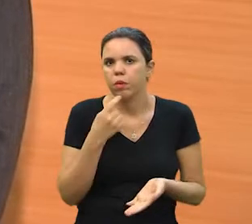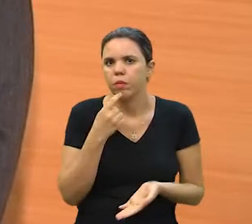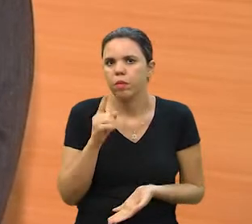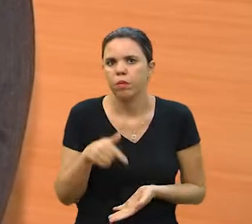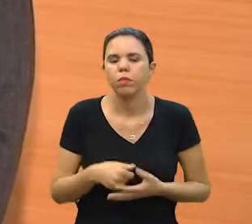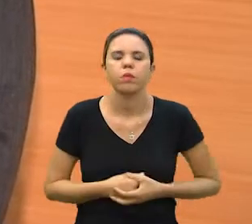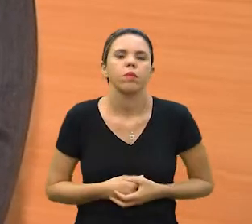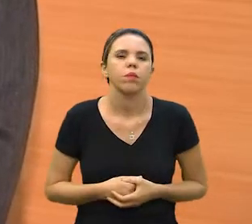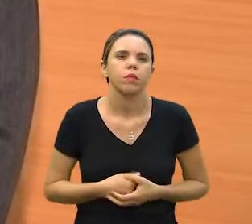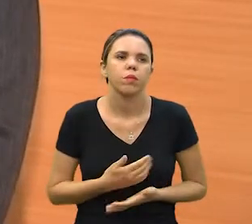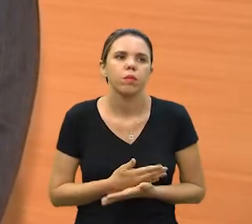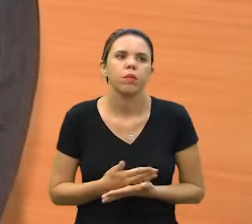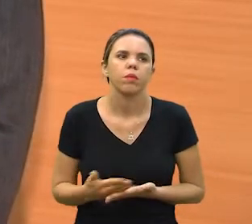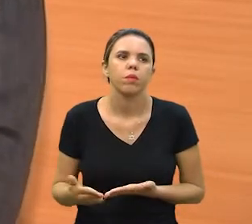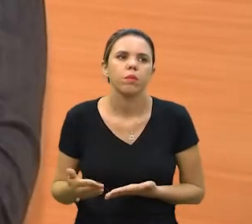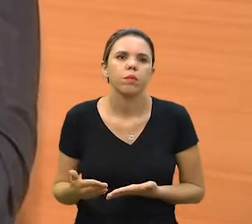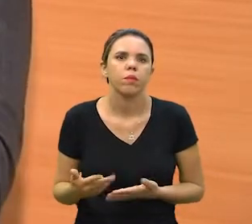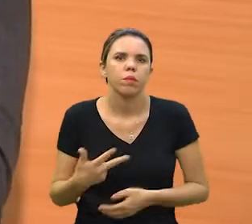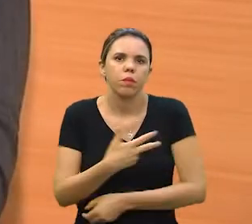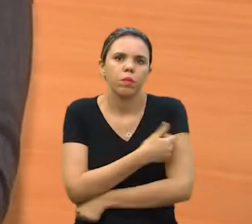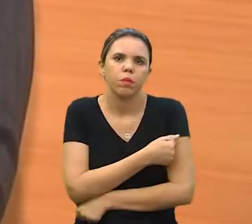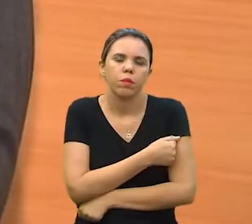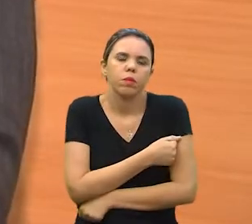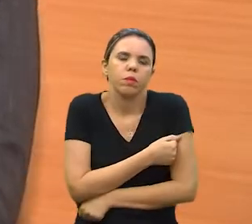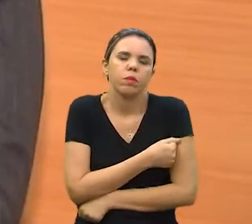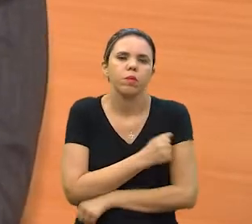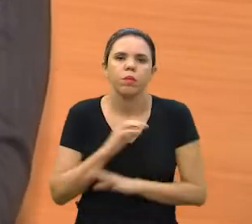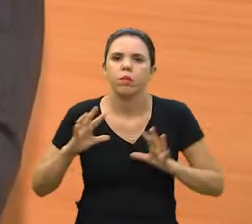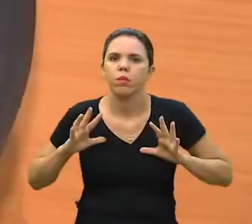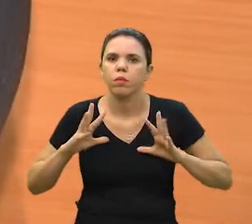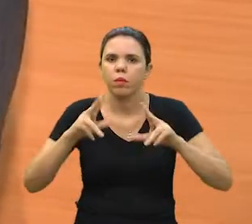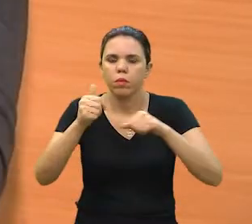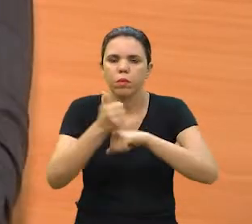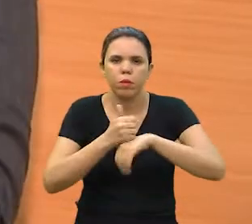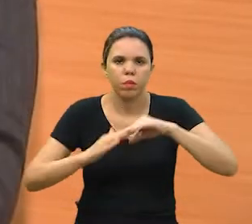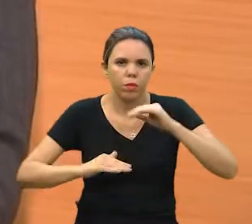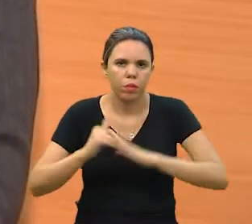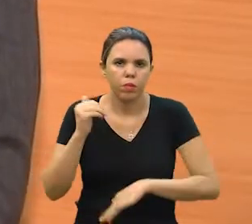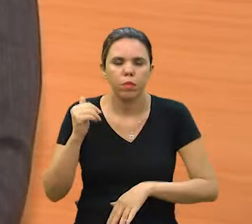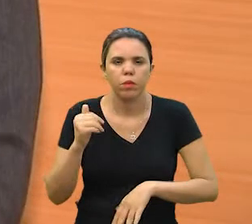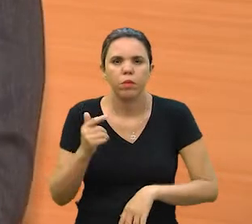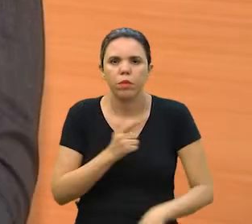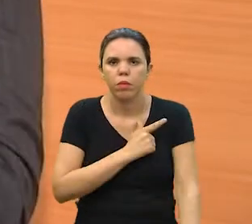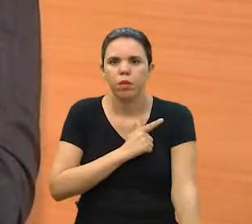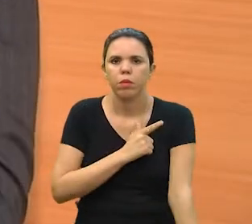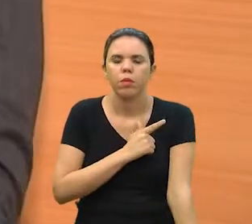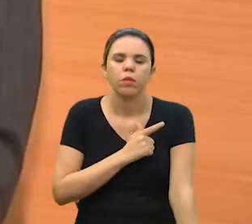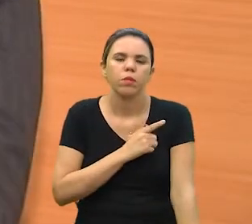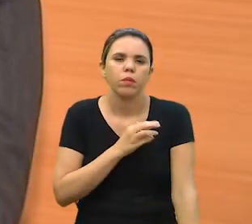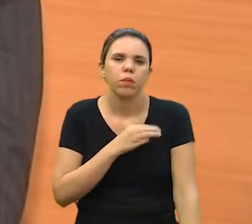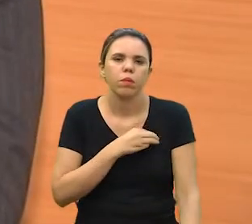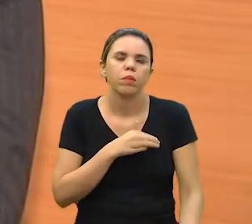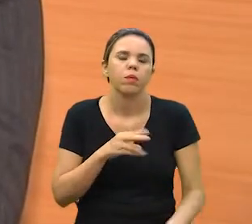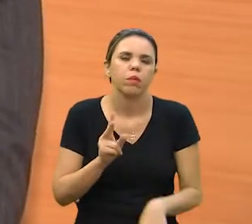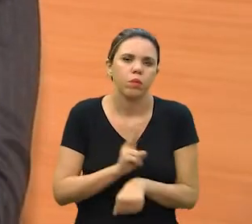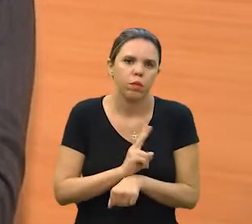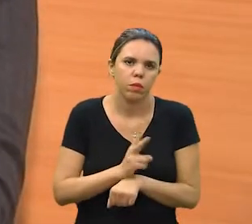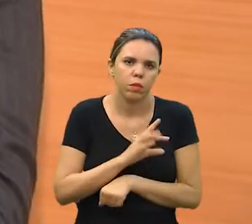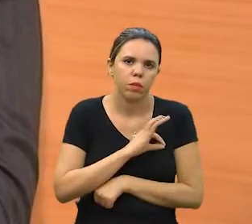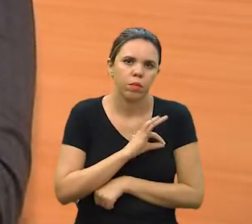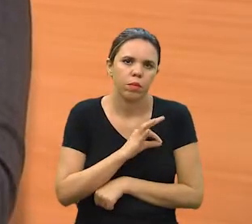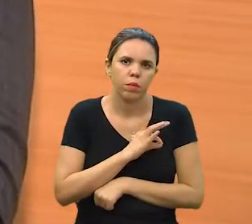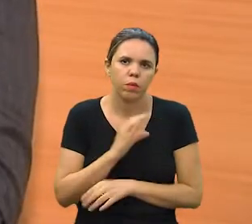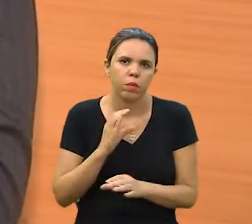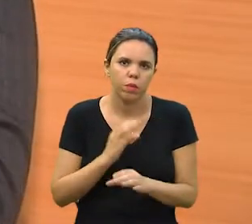em Campinas, eles começaram essa imunização de todos os profissionais, né? Então, da Guarda Municipal, da